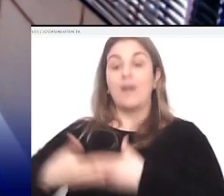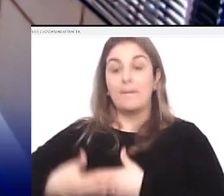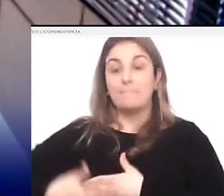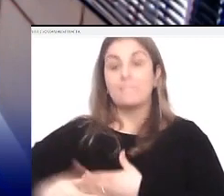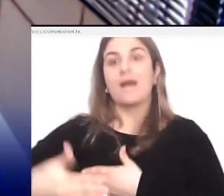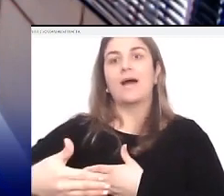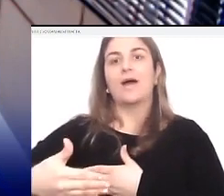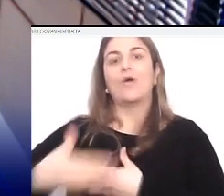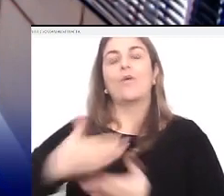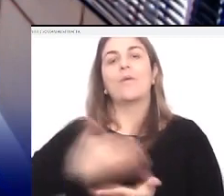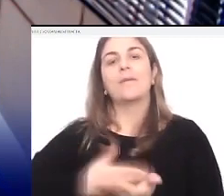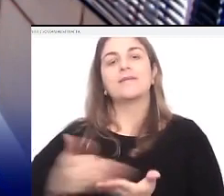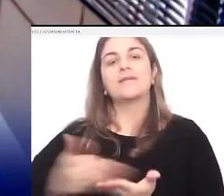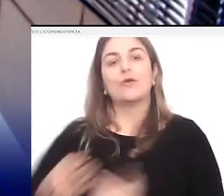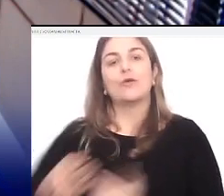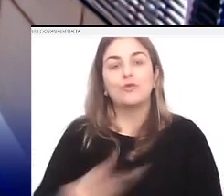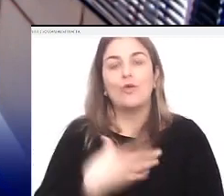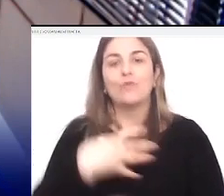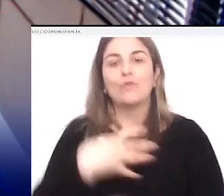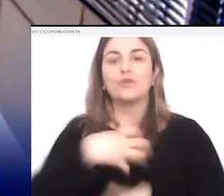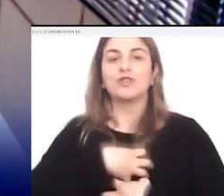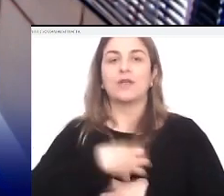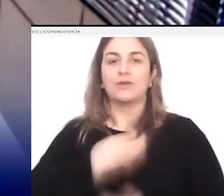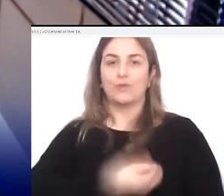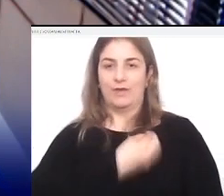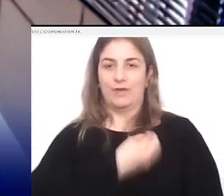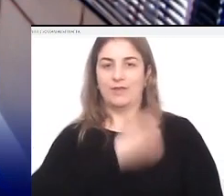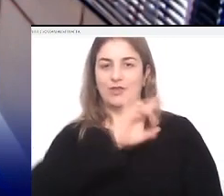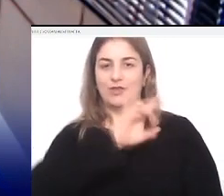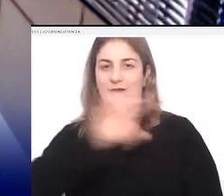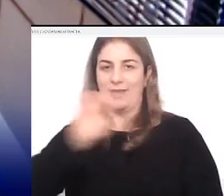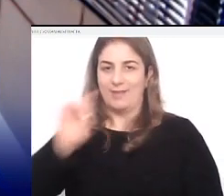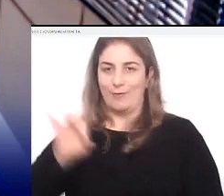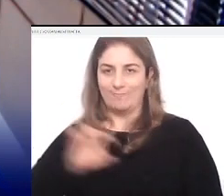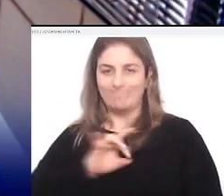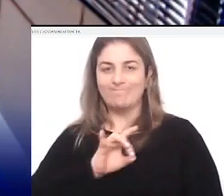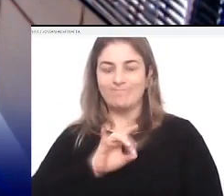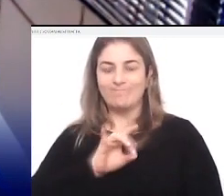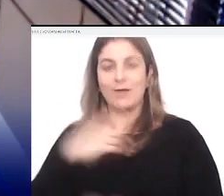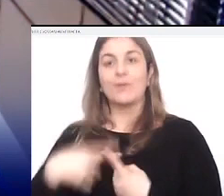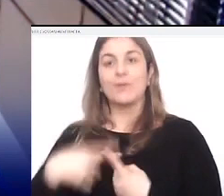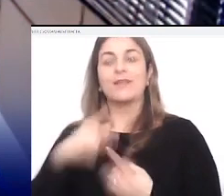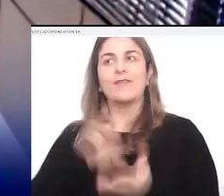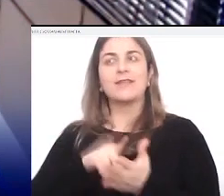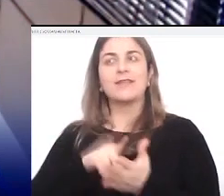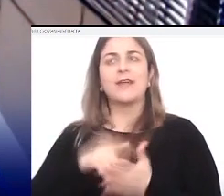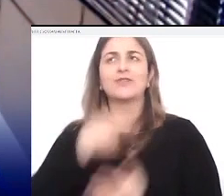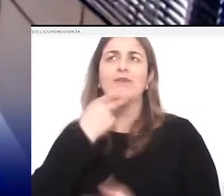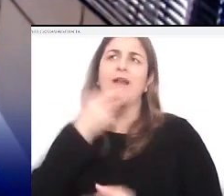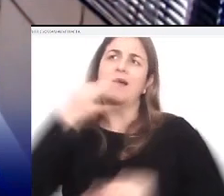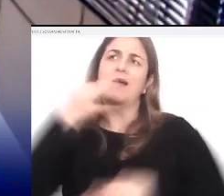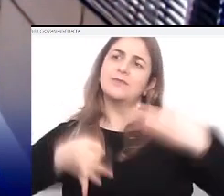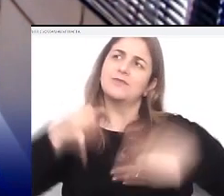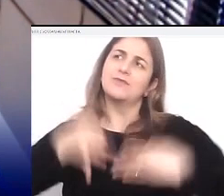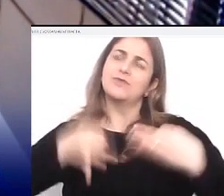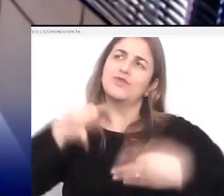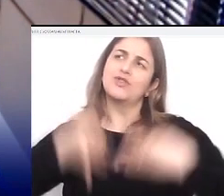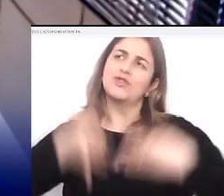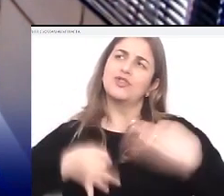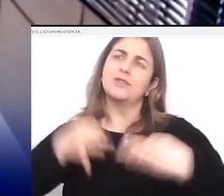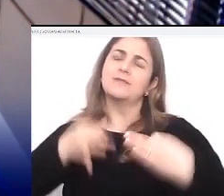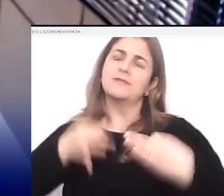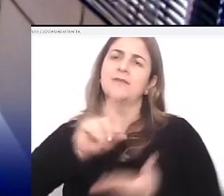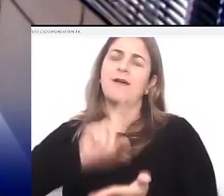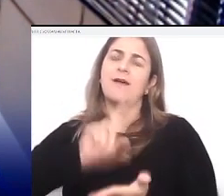aí, é claro, essa questão da justiça virtual. Para mim, falar de justiça virtual é, ao mesmo tempo, uma